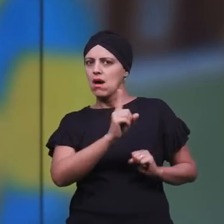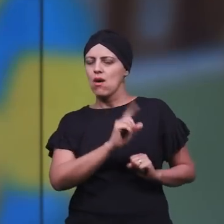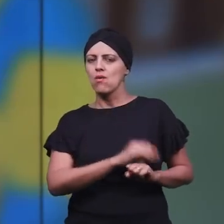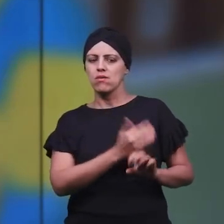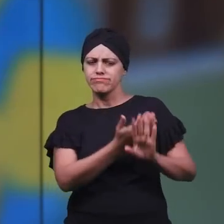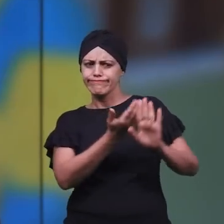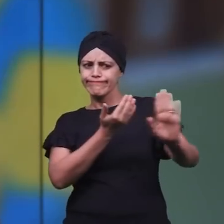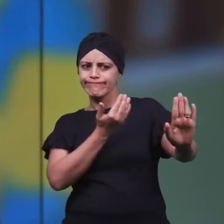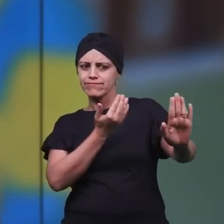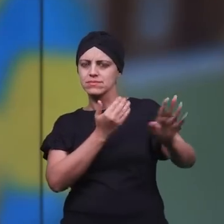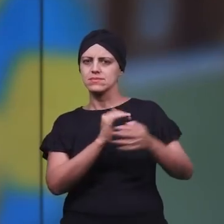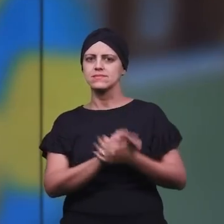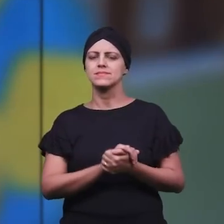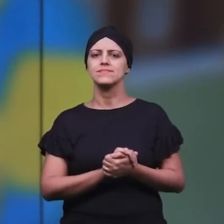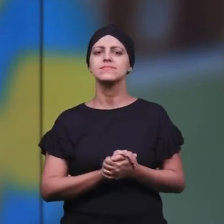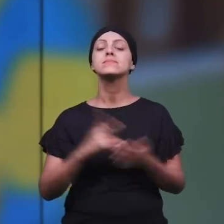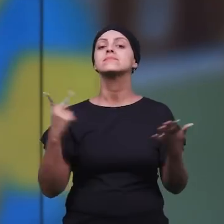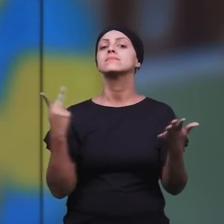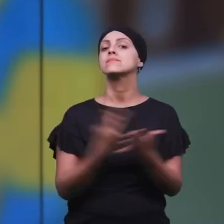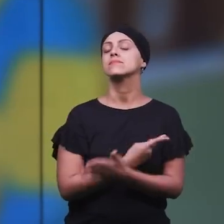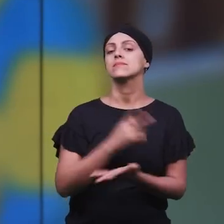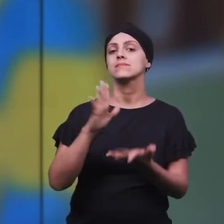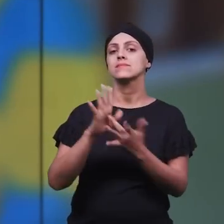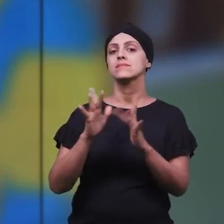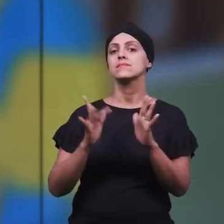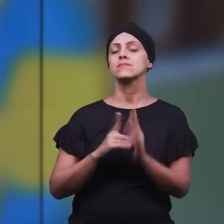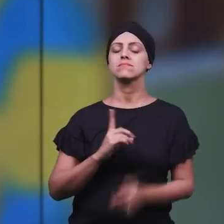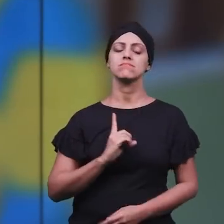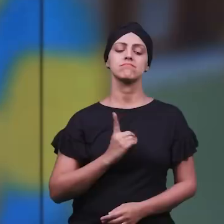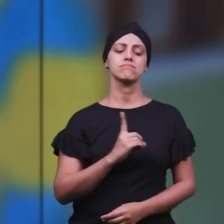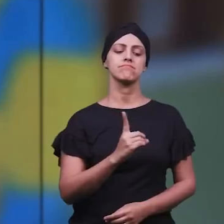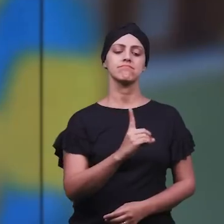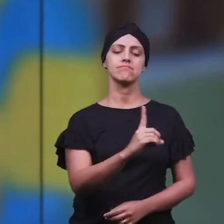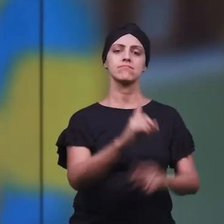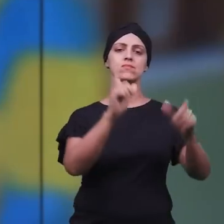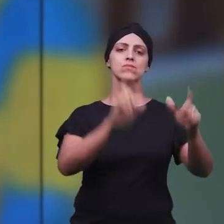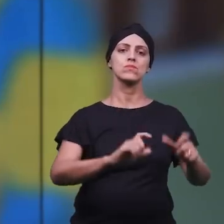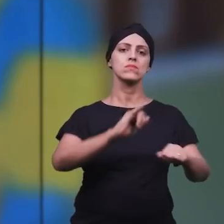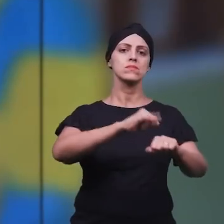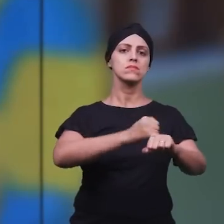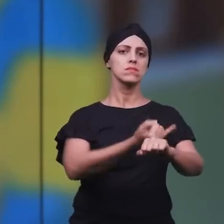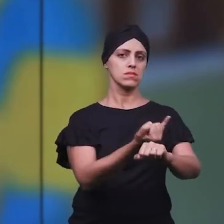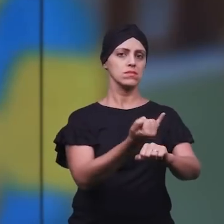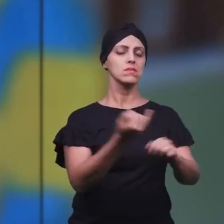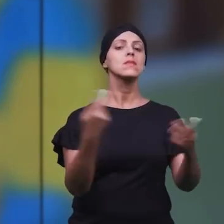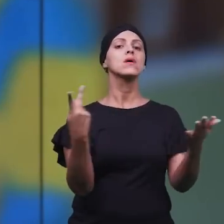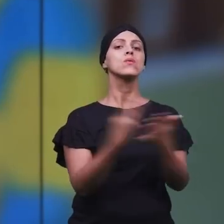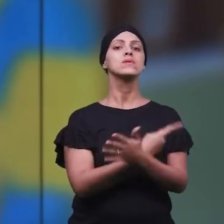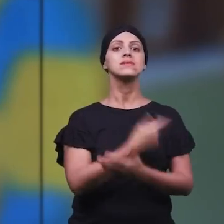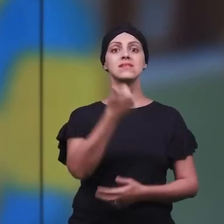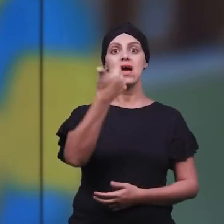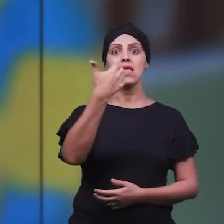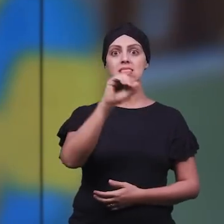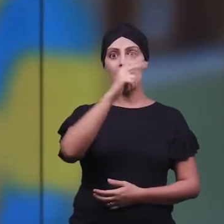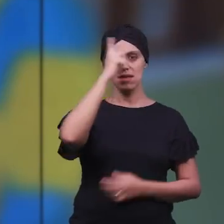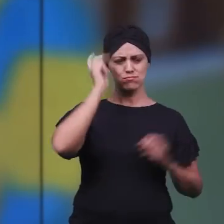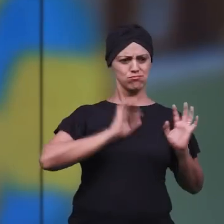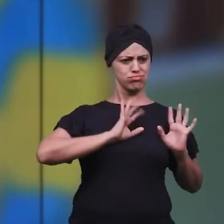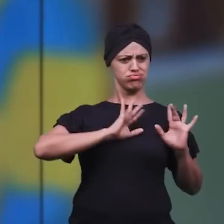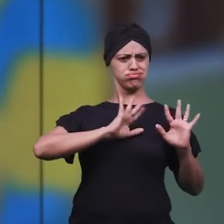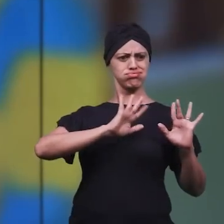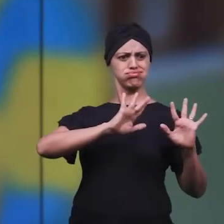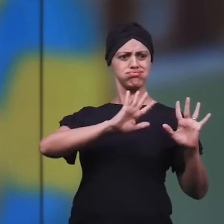eles. E certa vez, quando Jesus estava indo para Jerusalém, 10 leprosos o viram